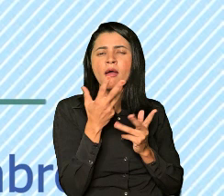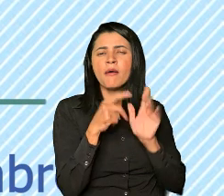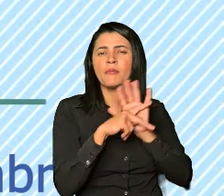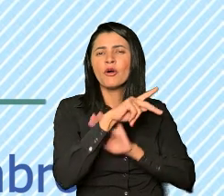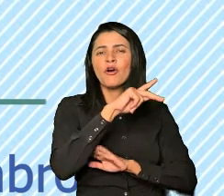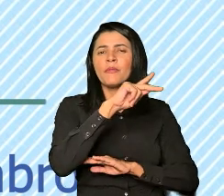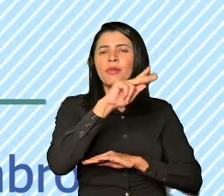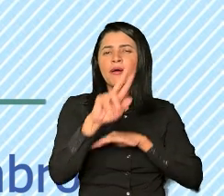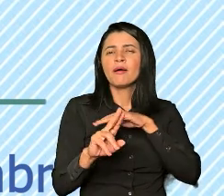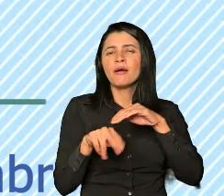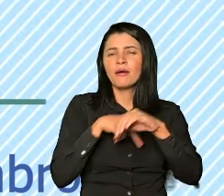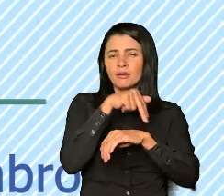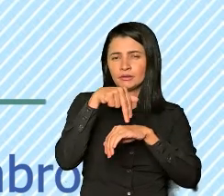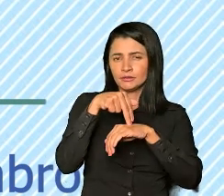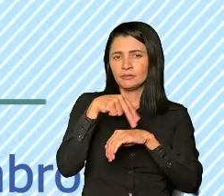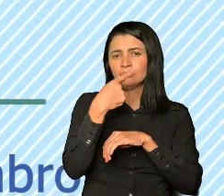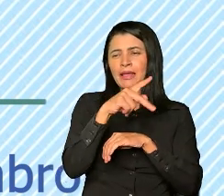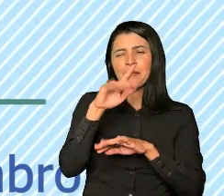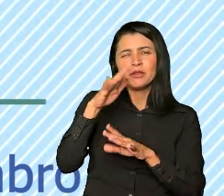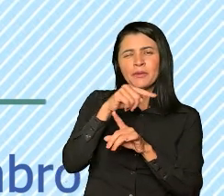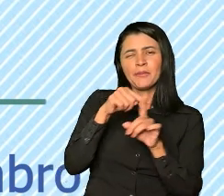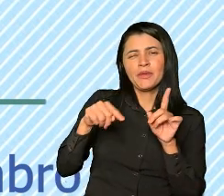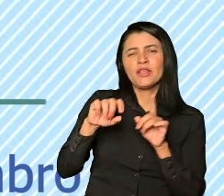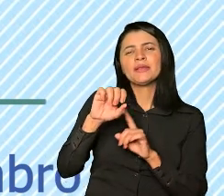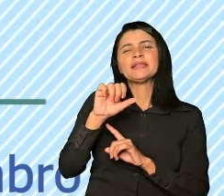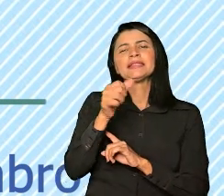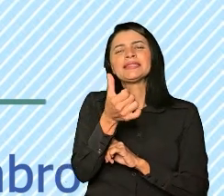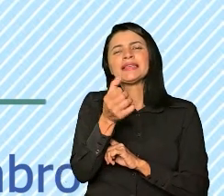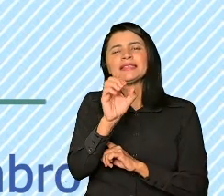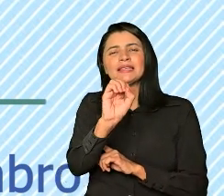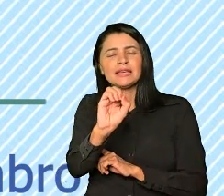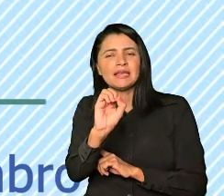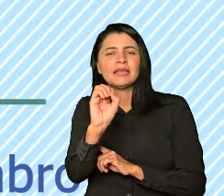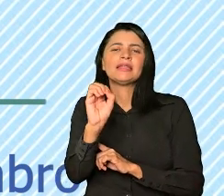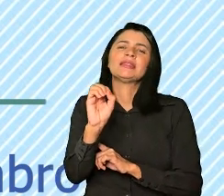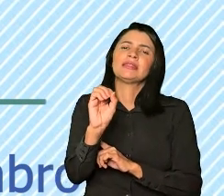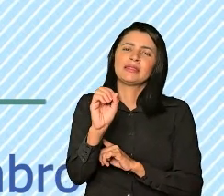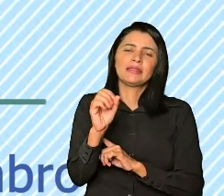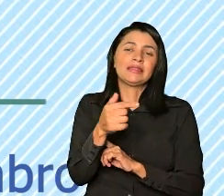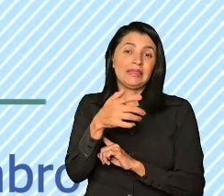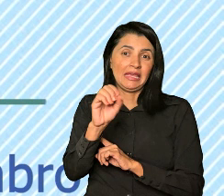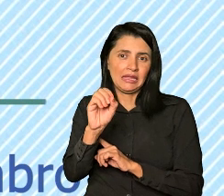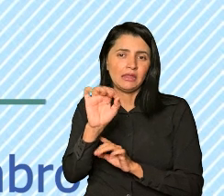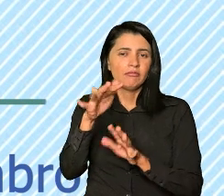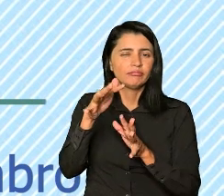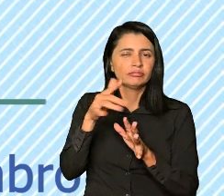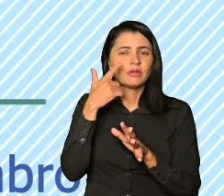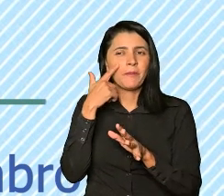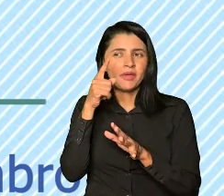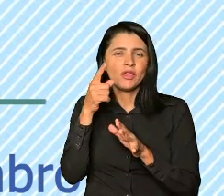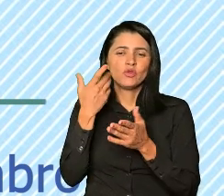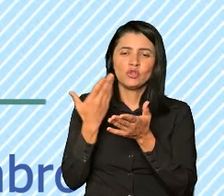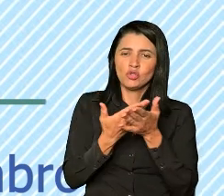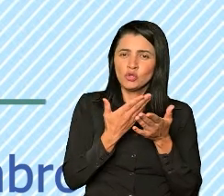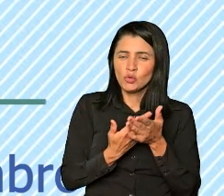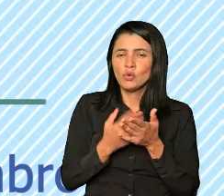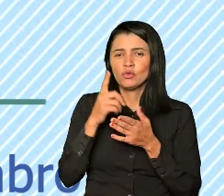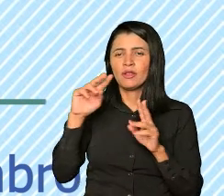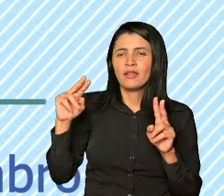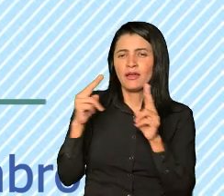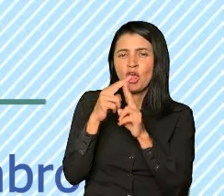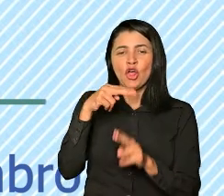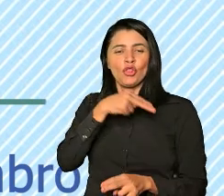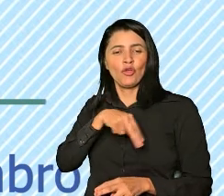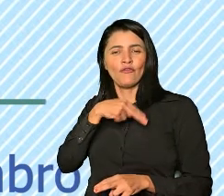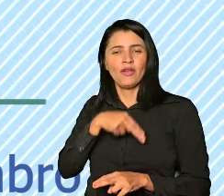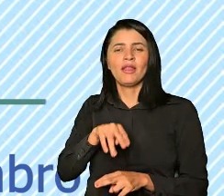A partir de meados dos anos 70, com a renovação dos estudos históricos, sobretudo na França, com a Nouvelle Histoire,